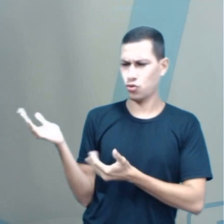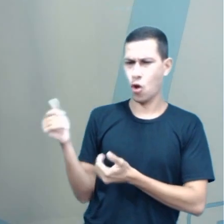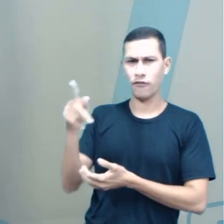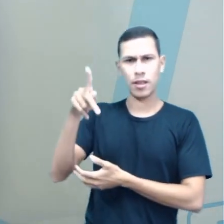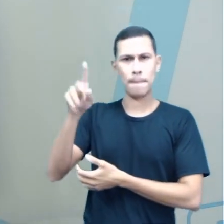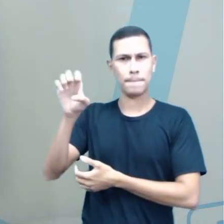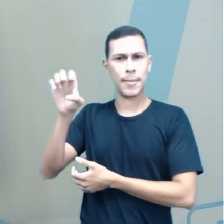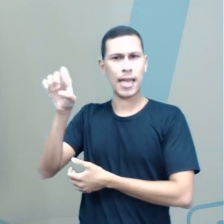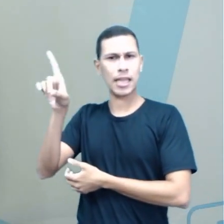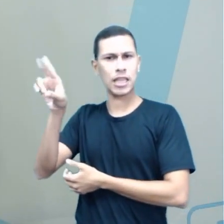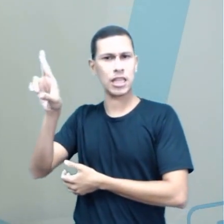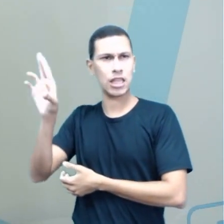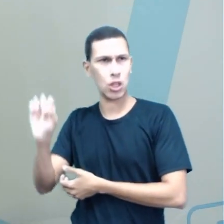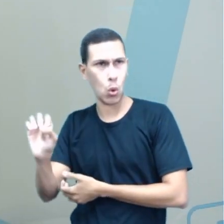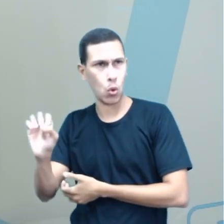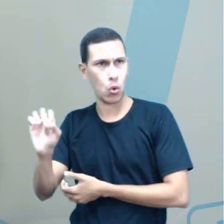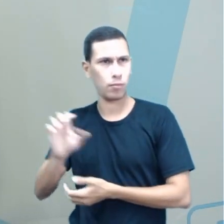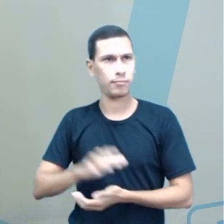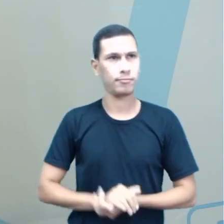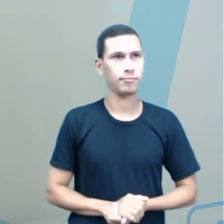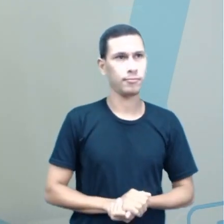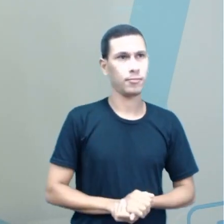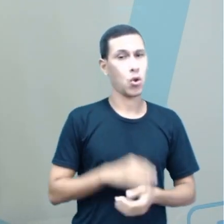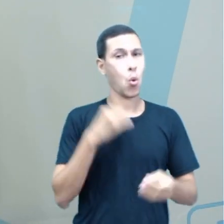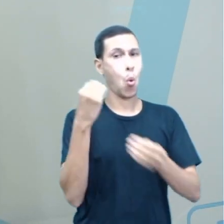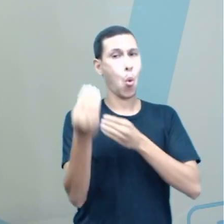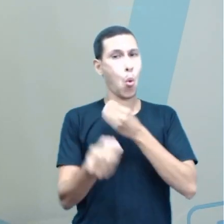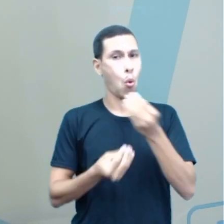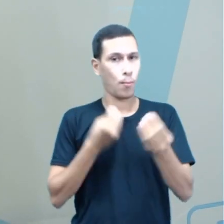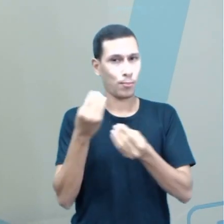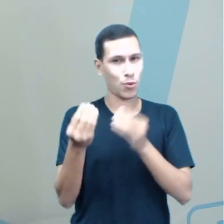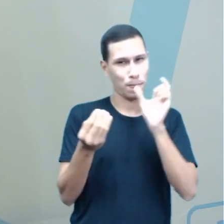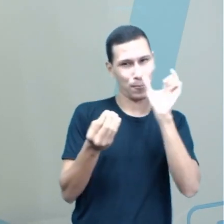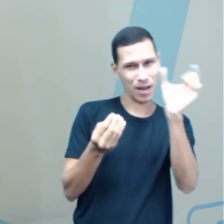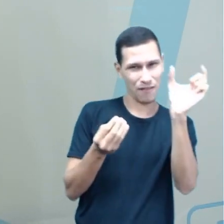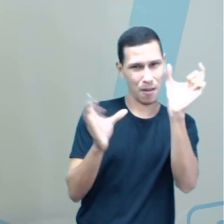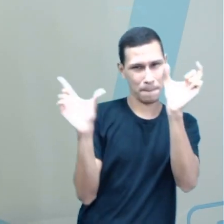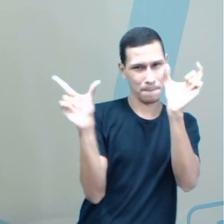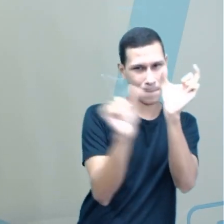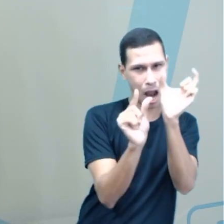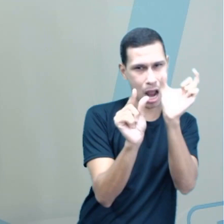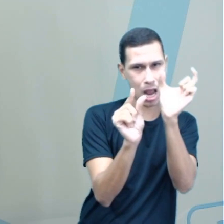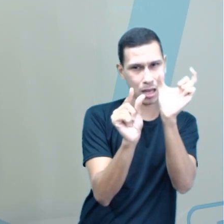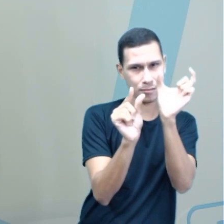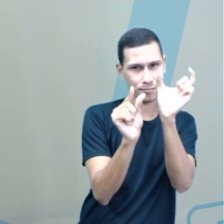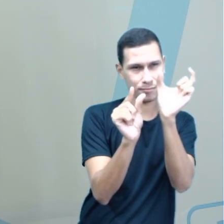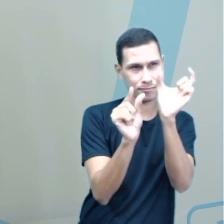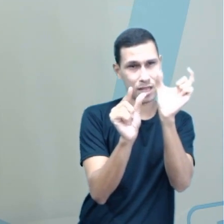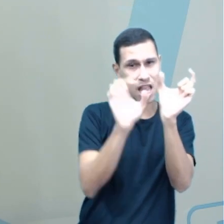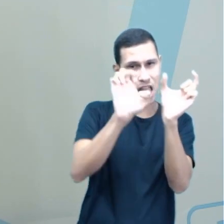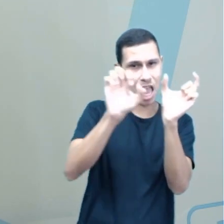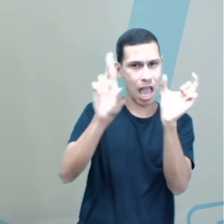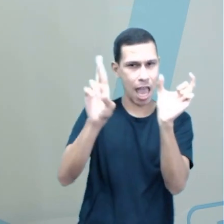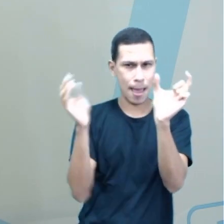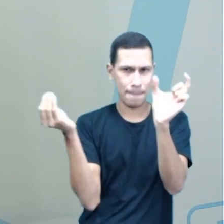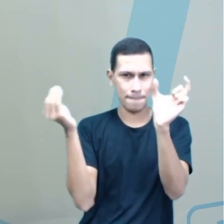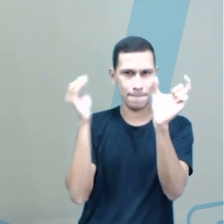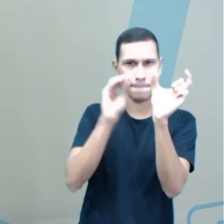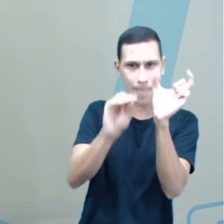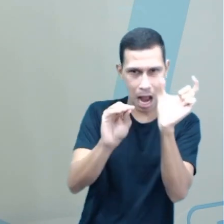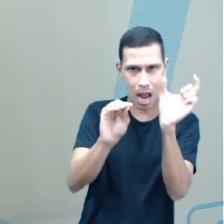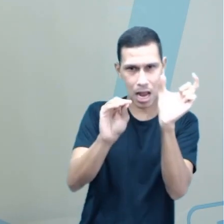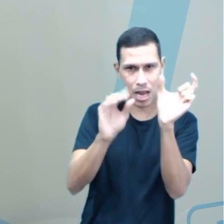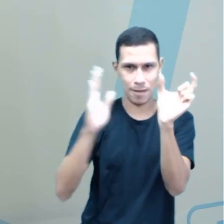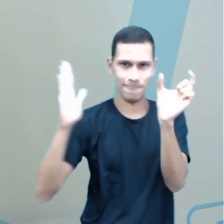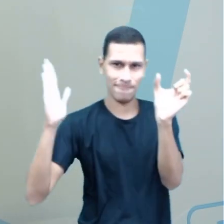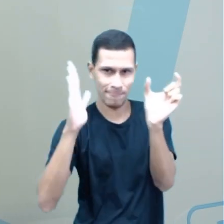Como young só tem uma sílaba, eu vou acrescentar o ER no final, certo? E vou colocar o than. Como vai